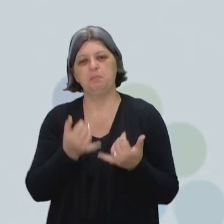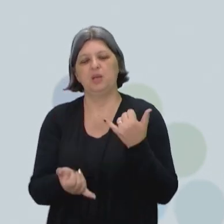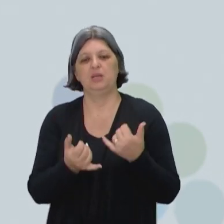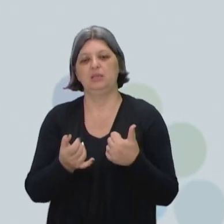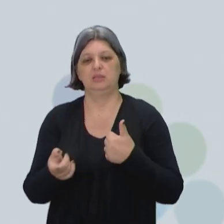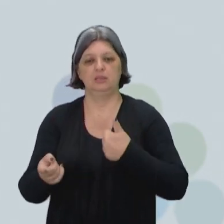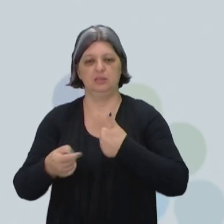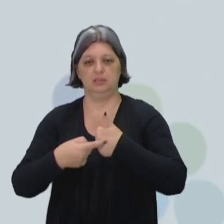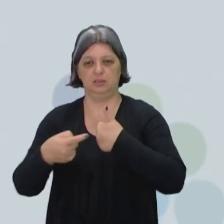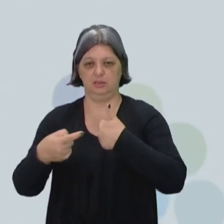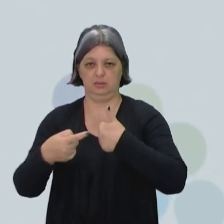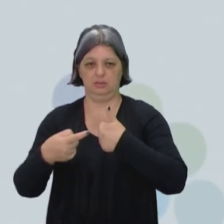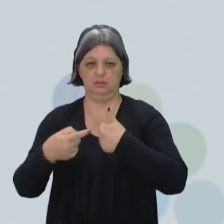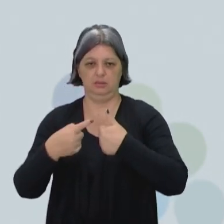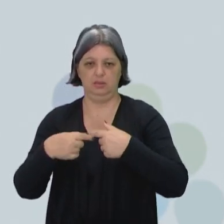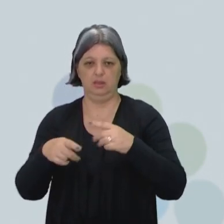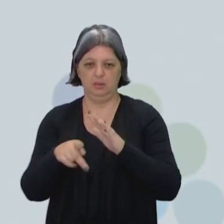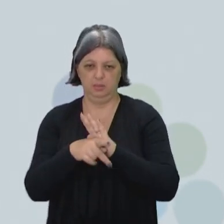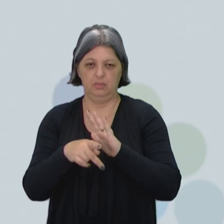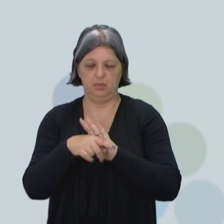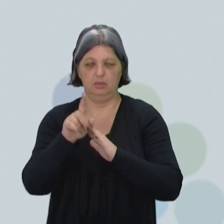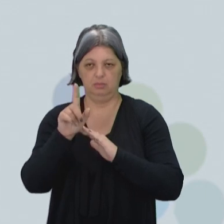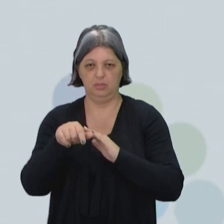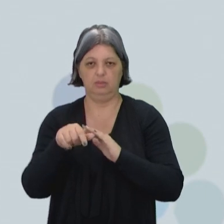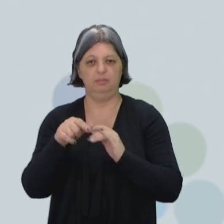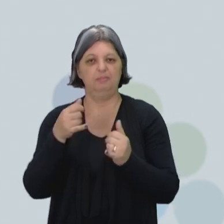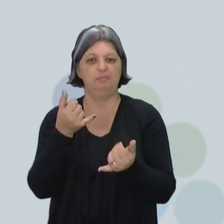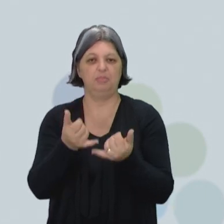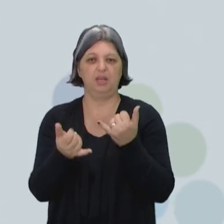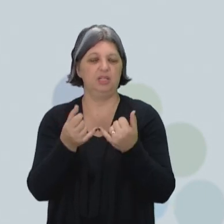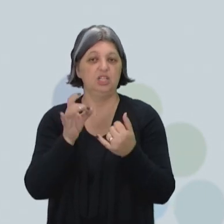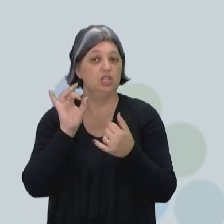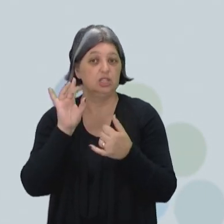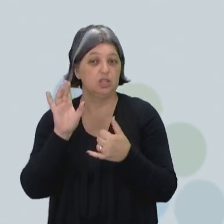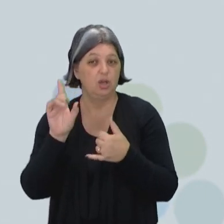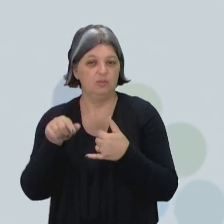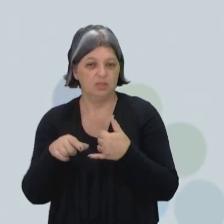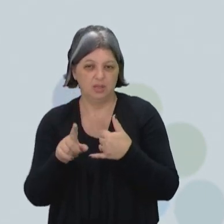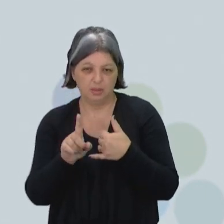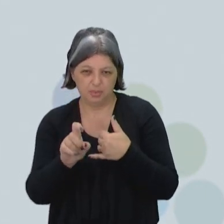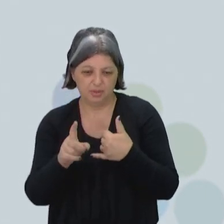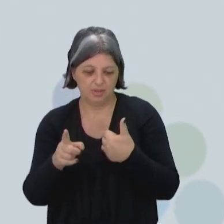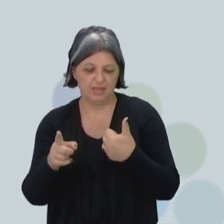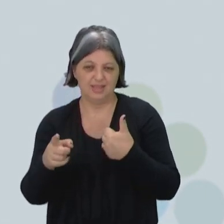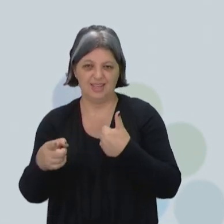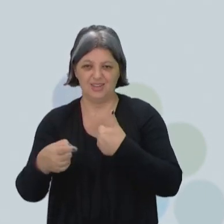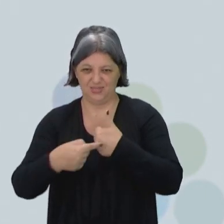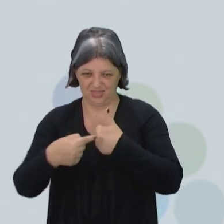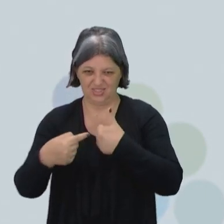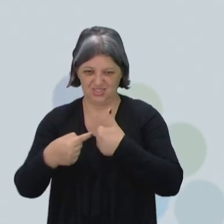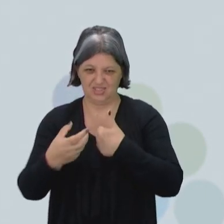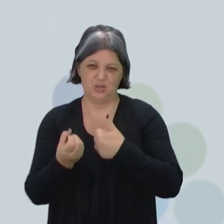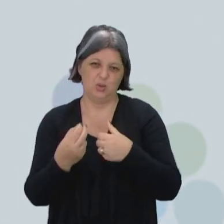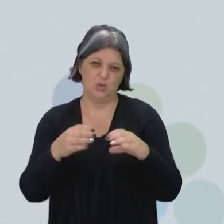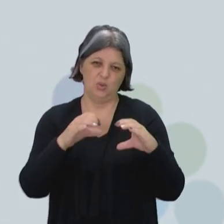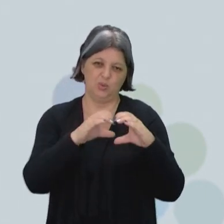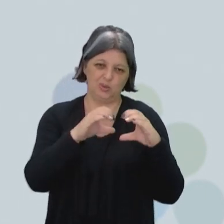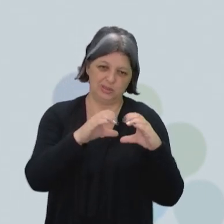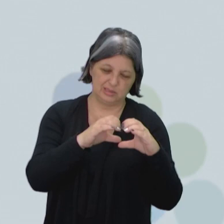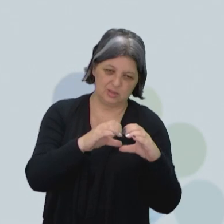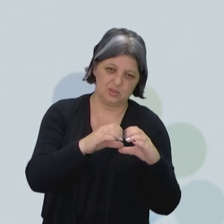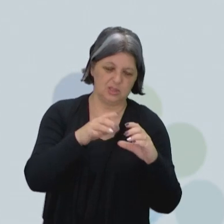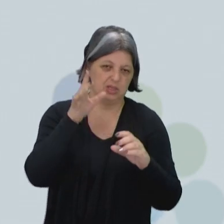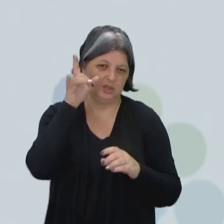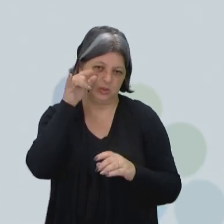você estivesse produzindo algo, e na verdade é, né? Sim. Porque o simples fato de você ir lá e clicar no coraçãozinho do Instagram ou qualquer